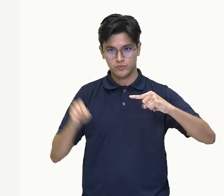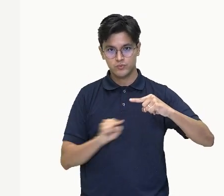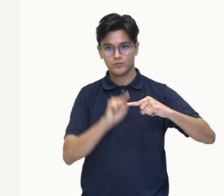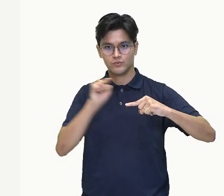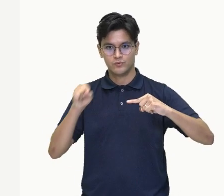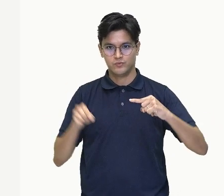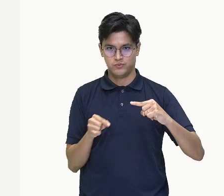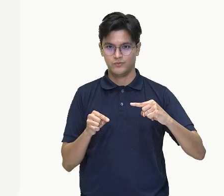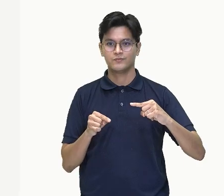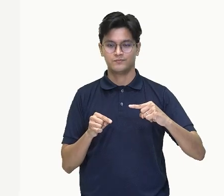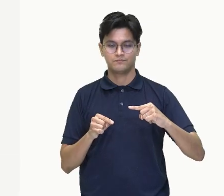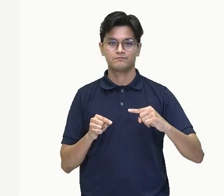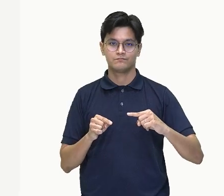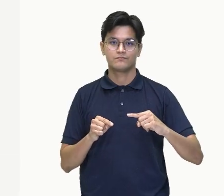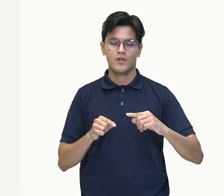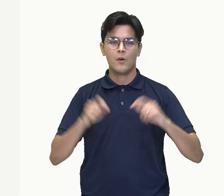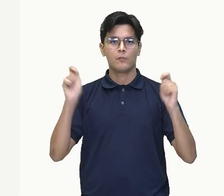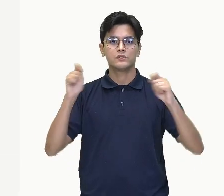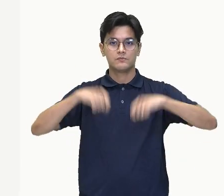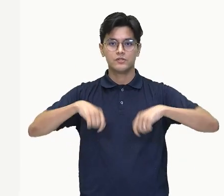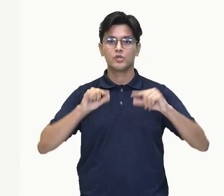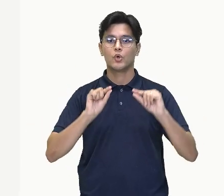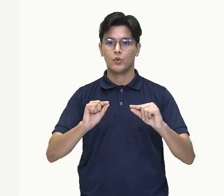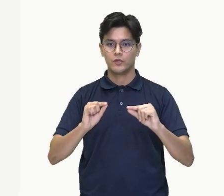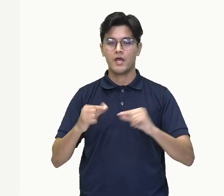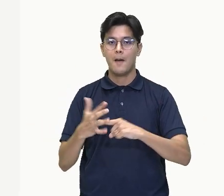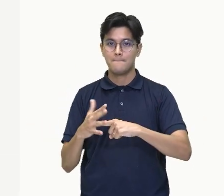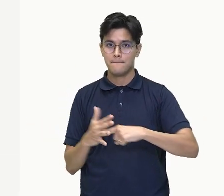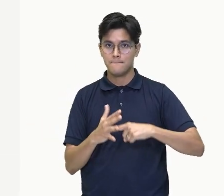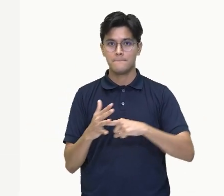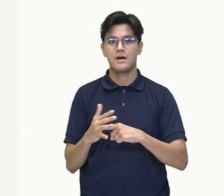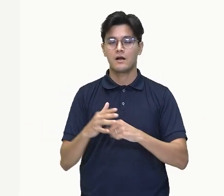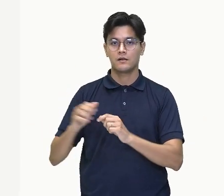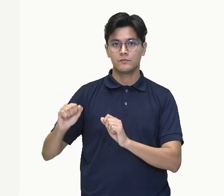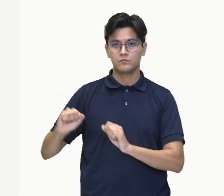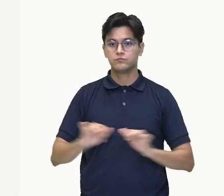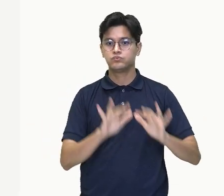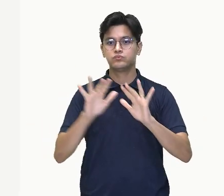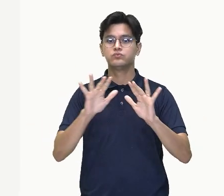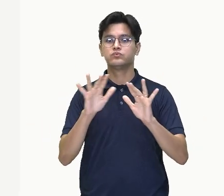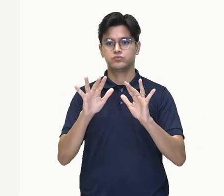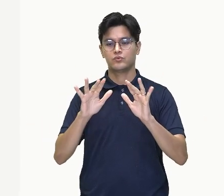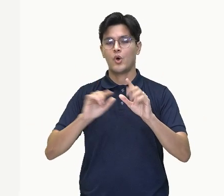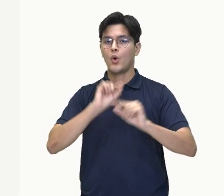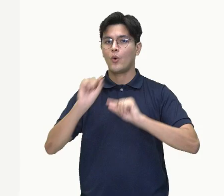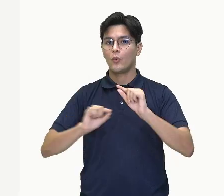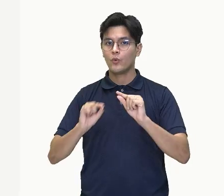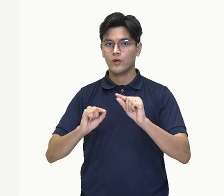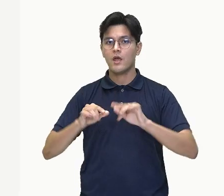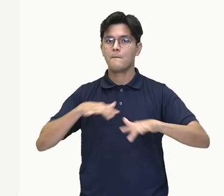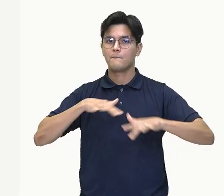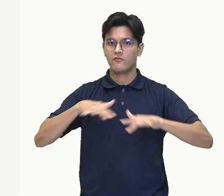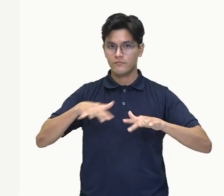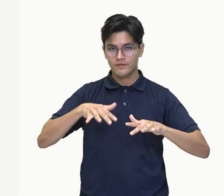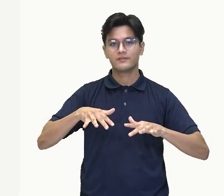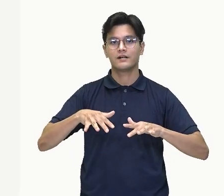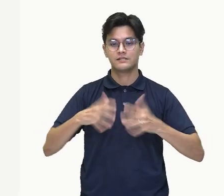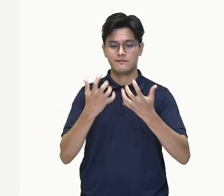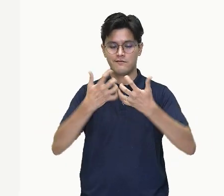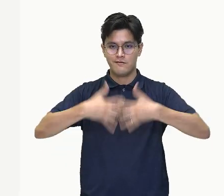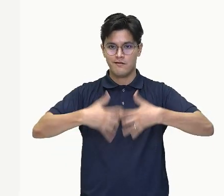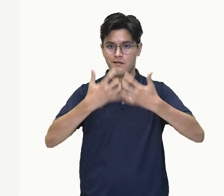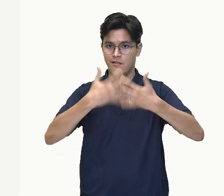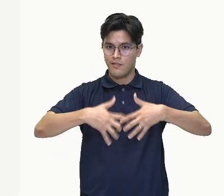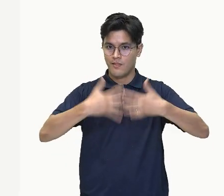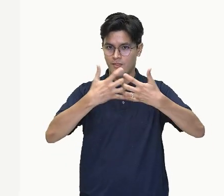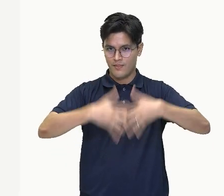ela girar, o que permitiu que a máquina a vapor movimentasse engrenagens e não só bombas d'água, como acontecia anterior